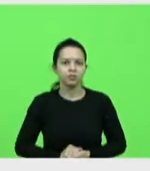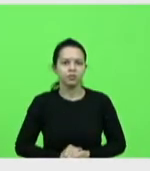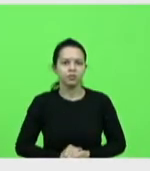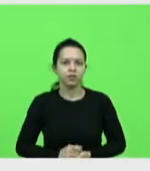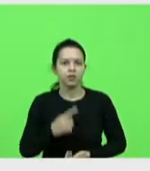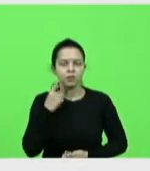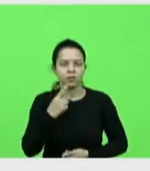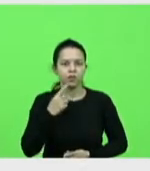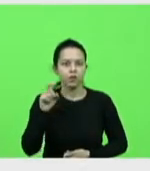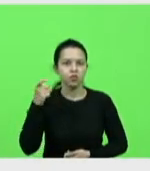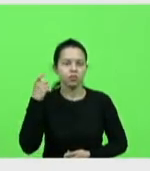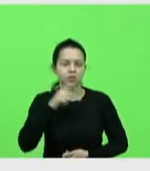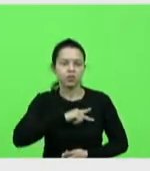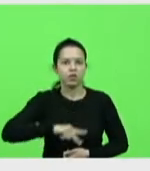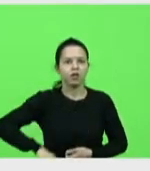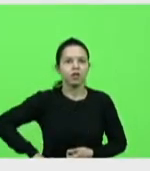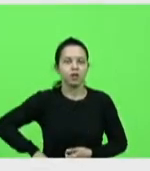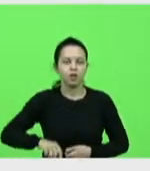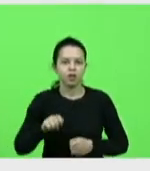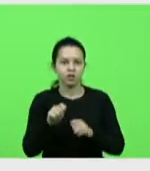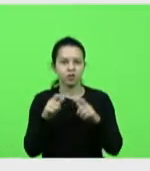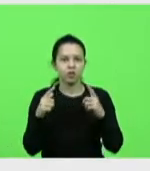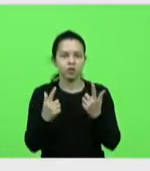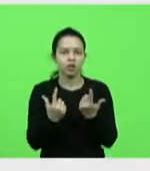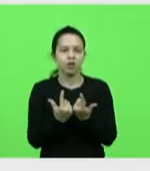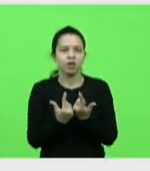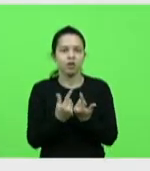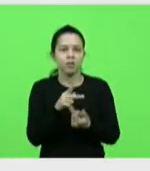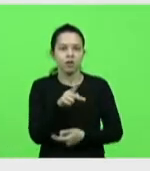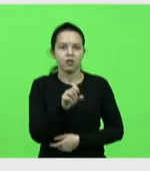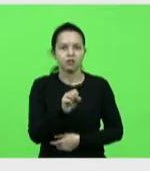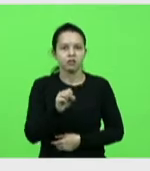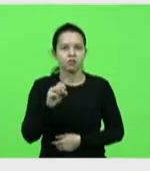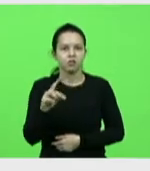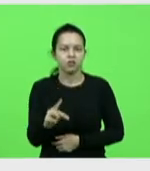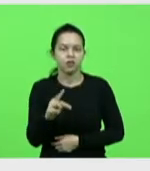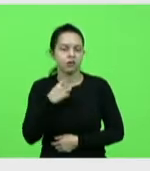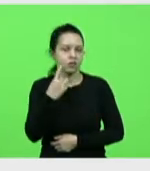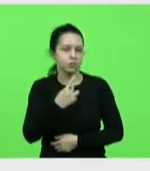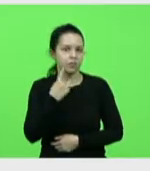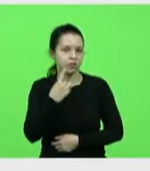nosso ex-presidente da casa do PSD, deputado